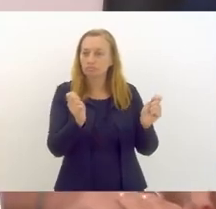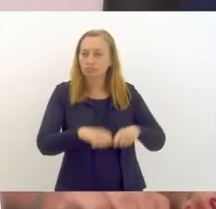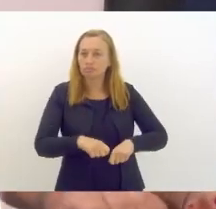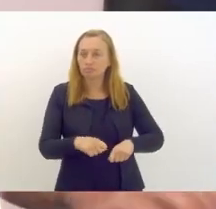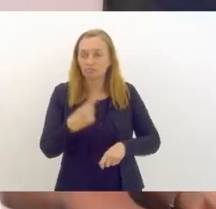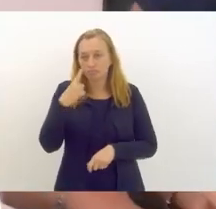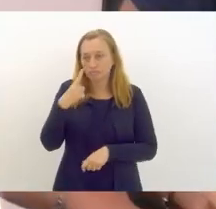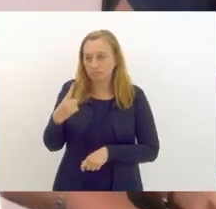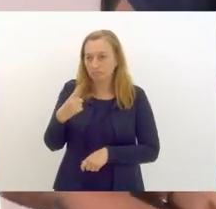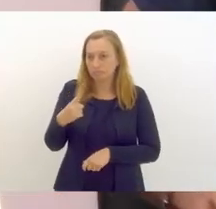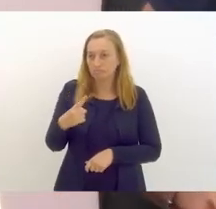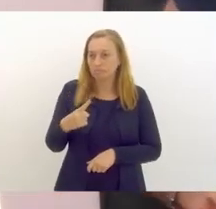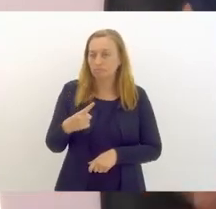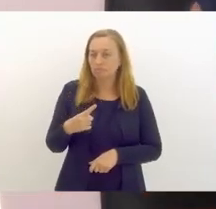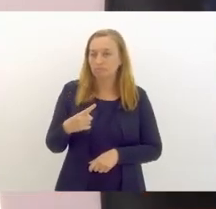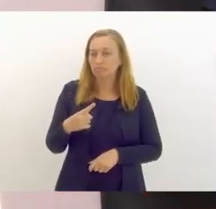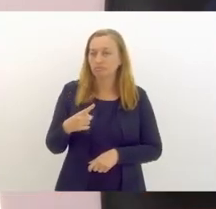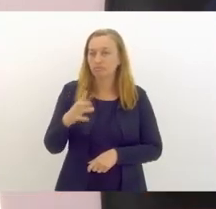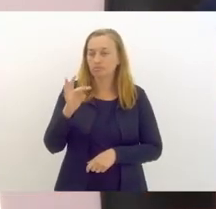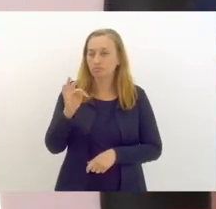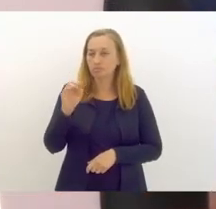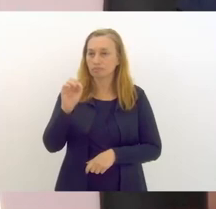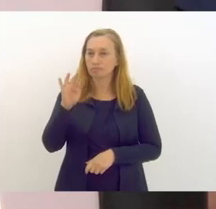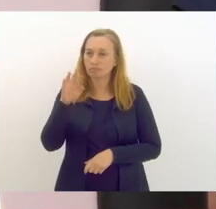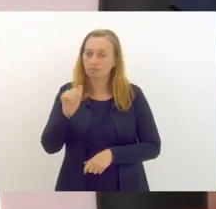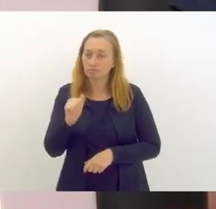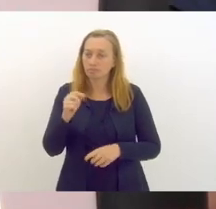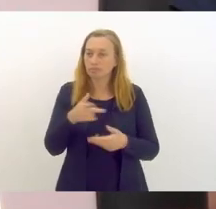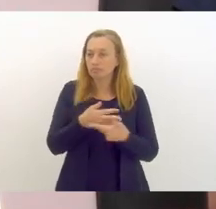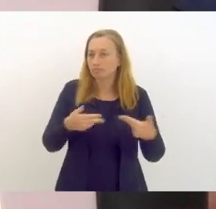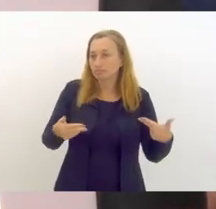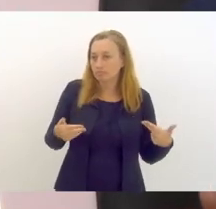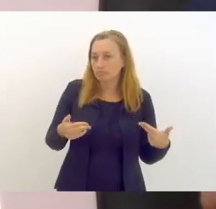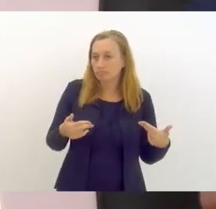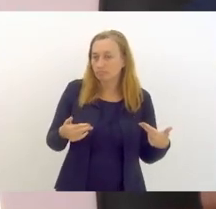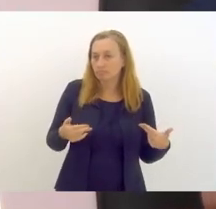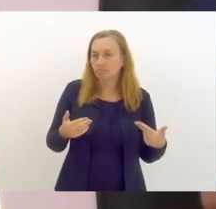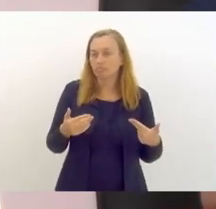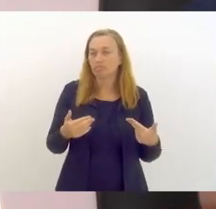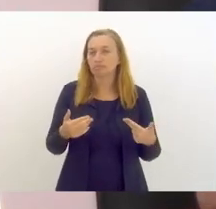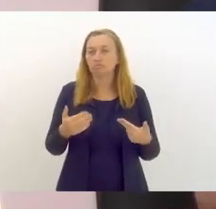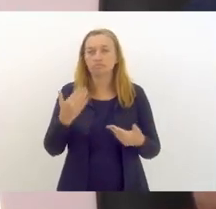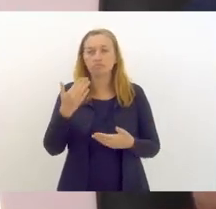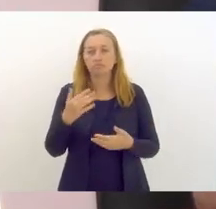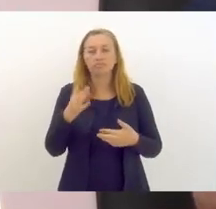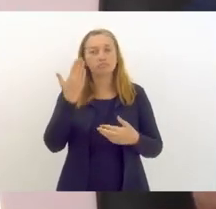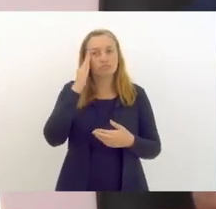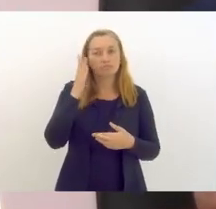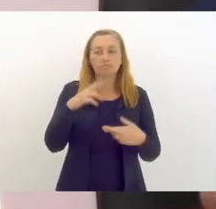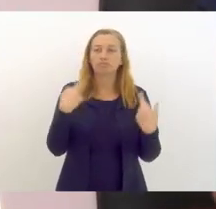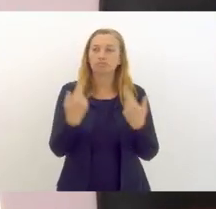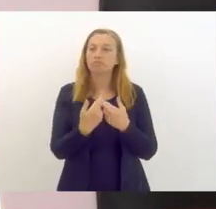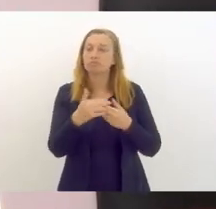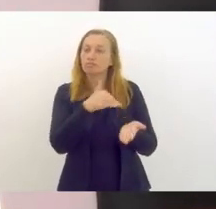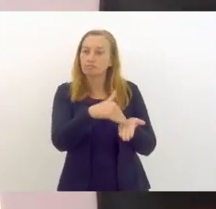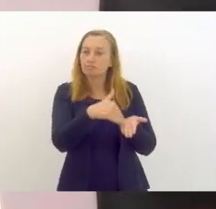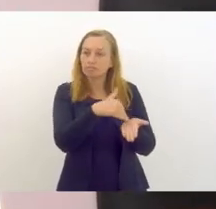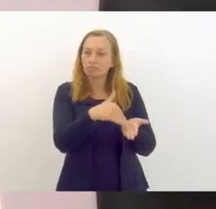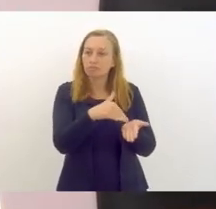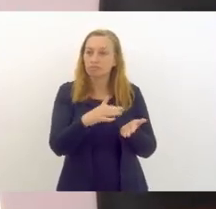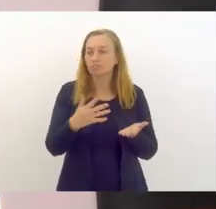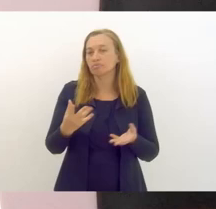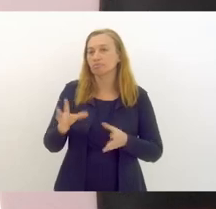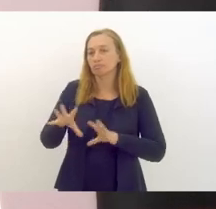aqui nessas tabelas apresentadas uma série de encontros que a gente entende como reuniões de trabalho sendo colocados como formação,